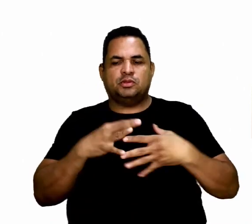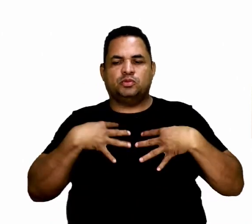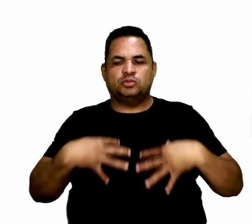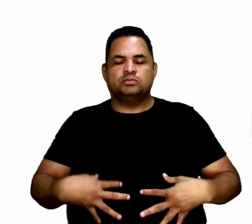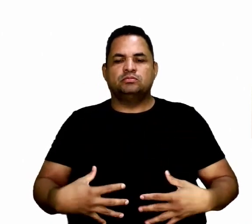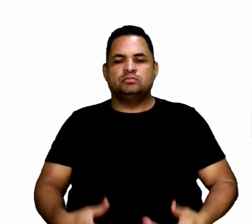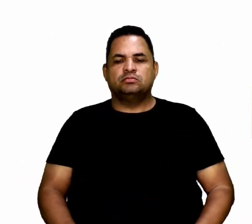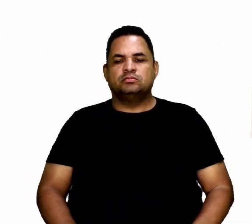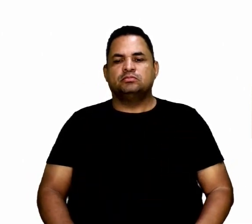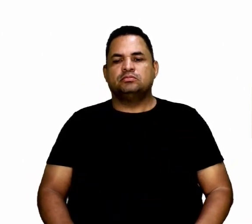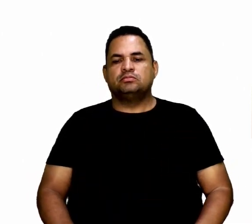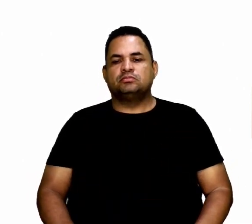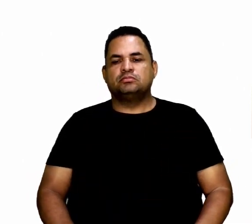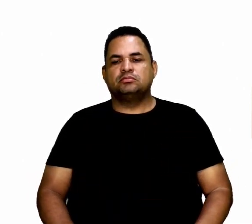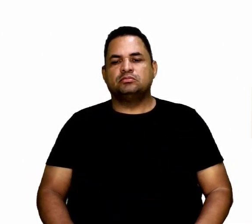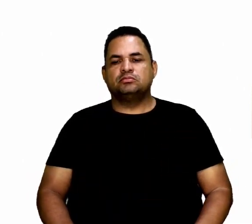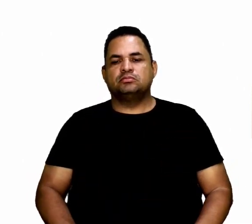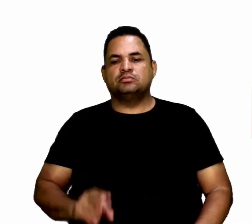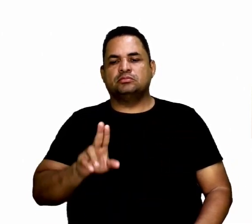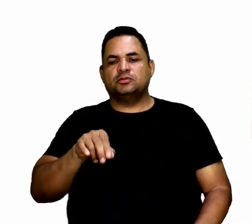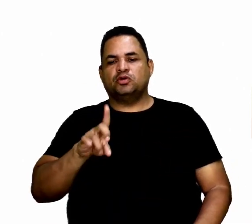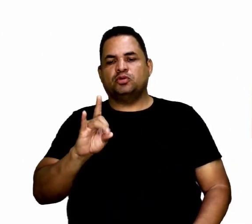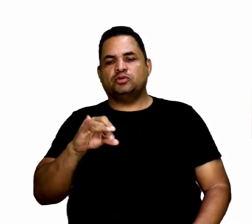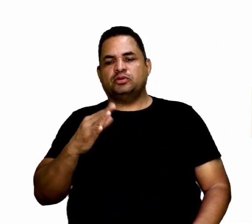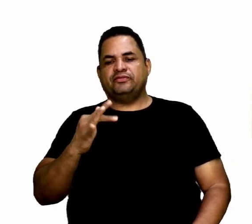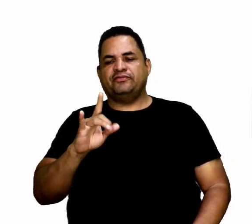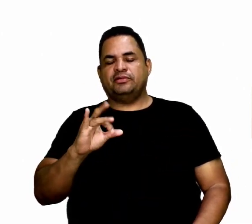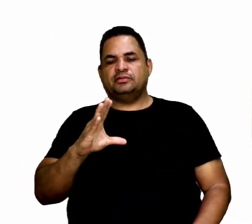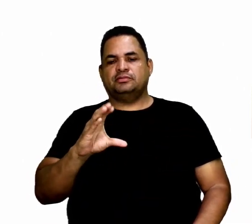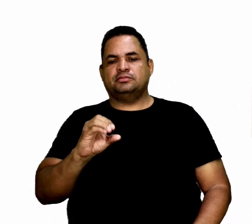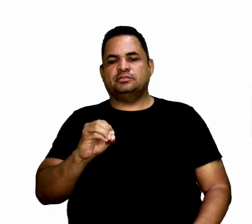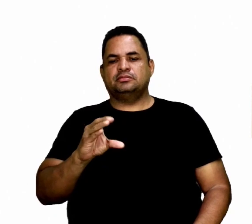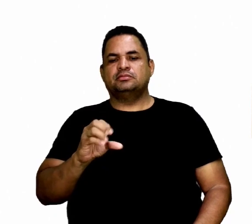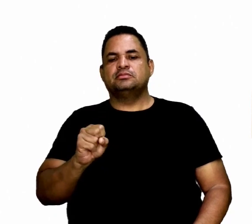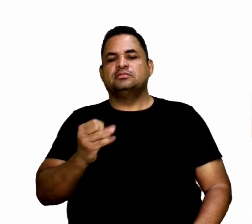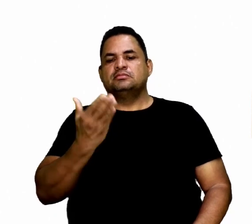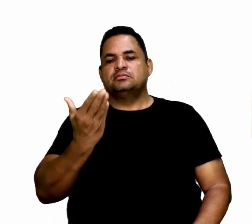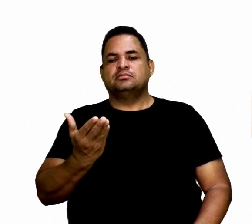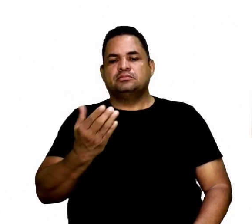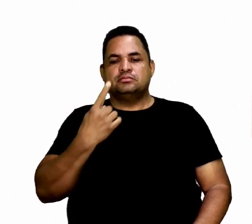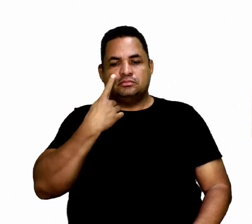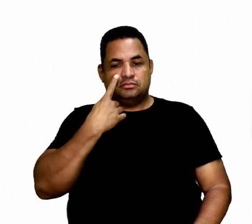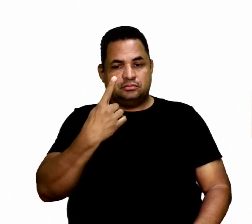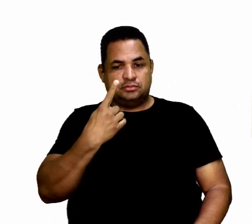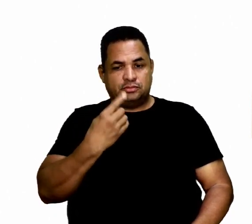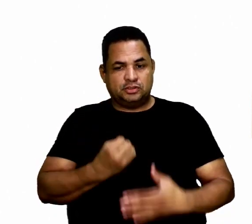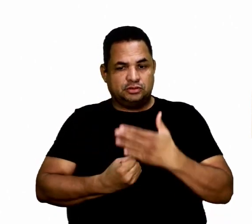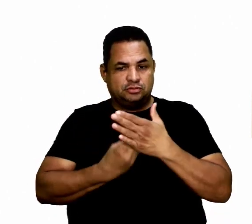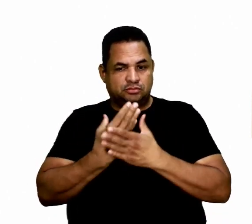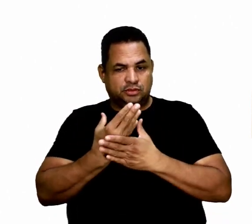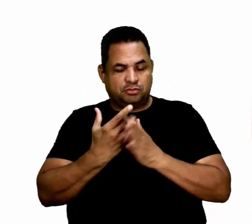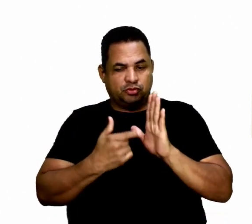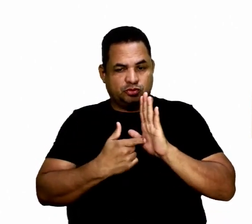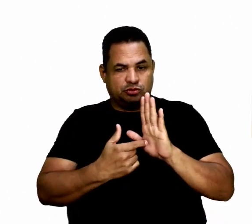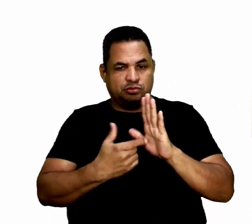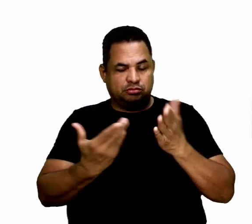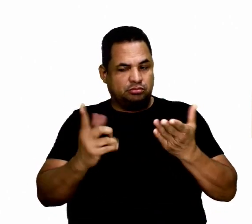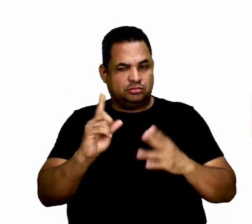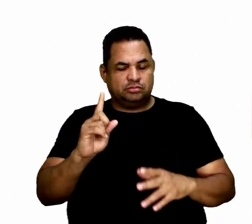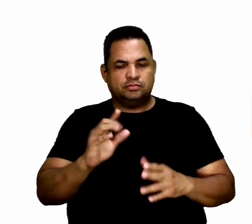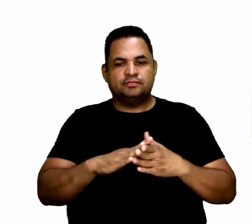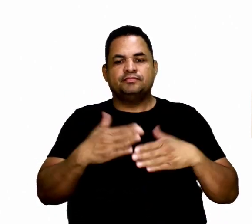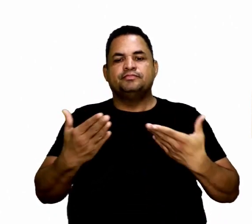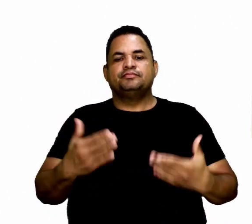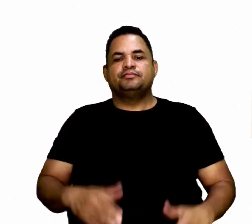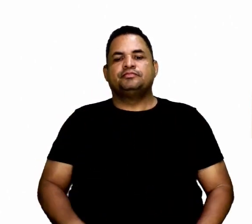função. Nódulos linfáticos, que a gente... Aqui não estão aparecendo em evidência os nódulos linfáticos, mas a